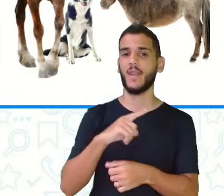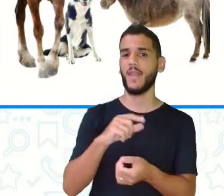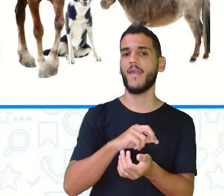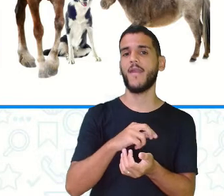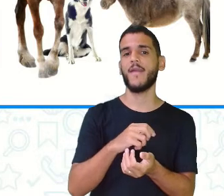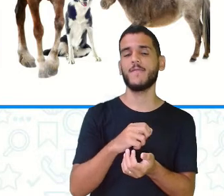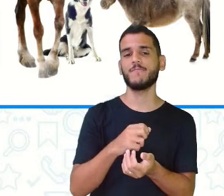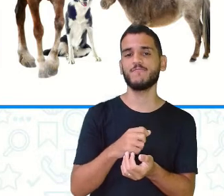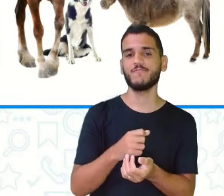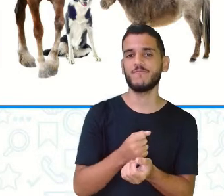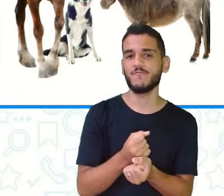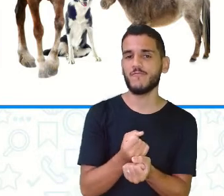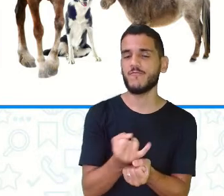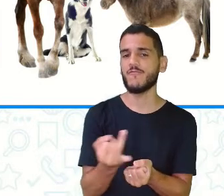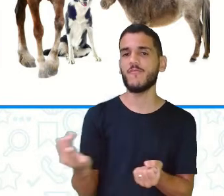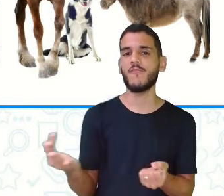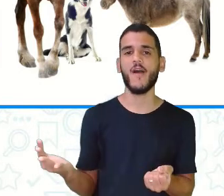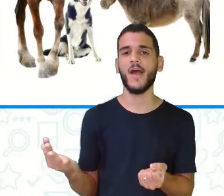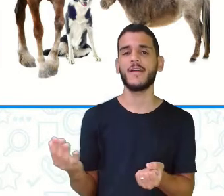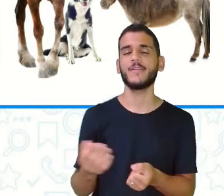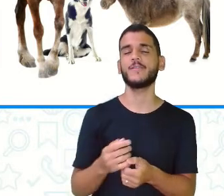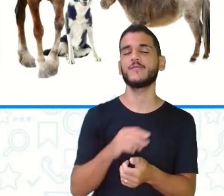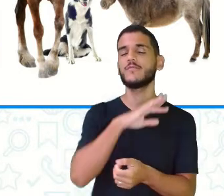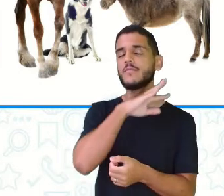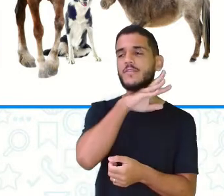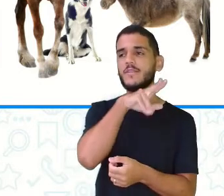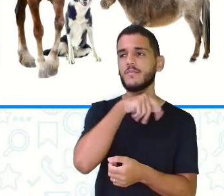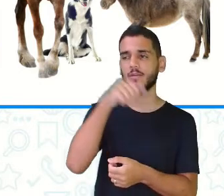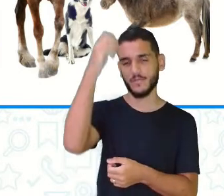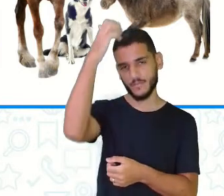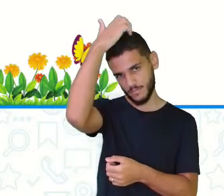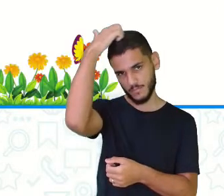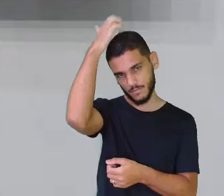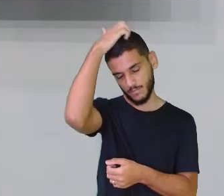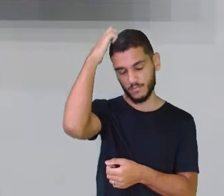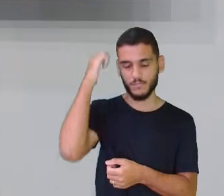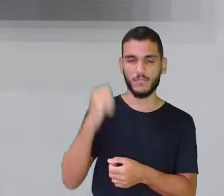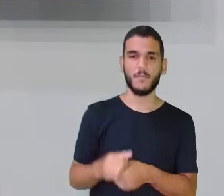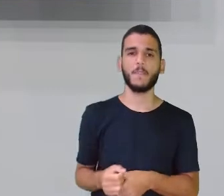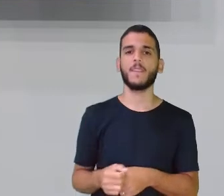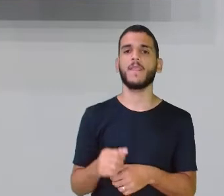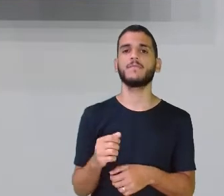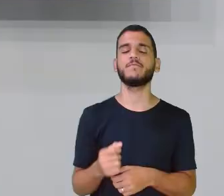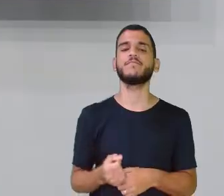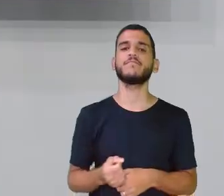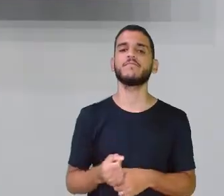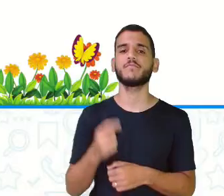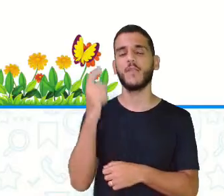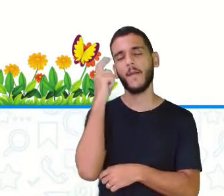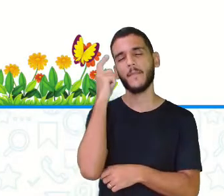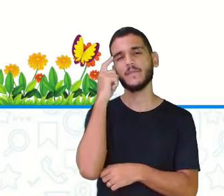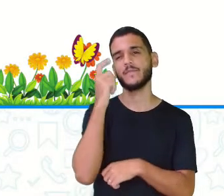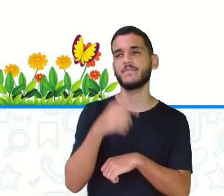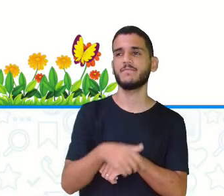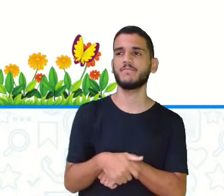bichinhos. E o que é uma cadeia alimentar? Vamos parar para pensar? O que é, olha, o